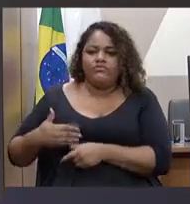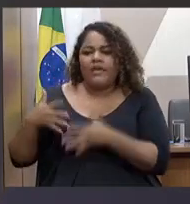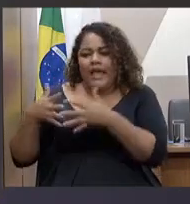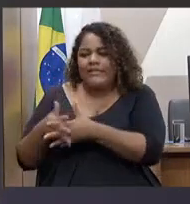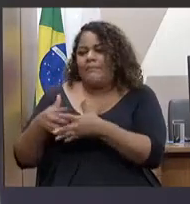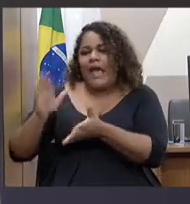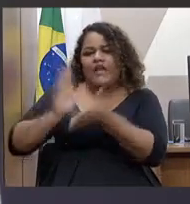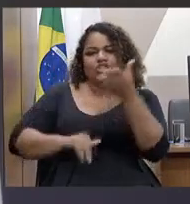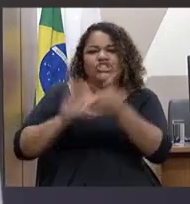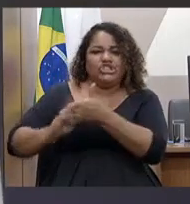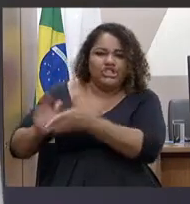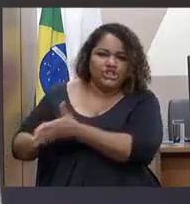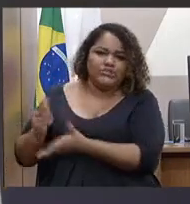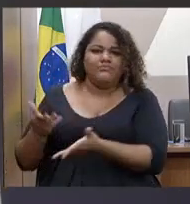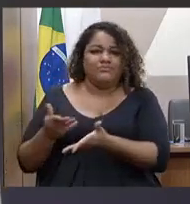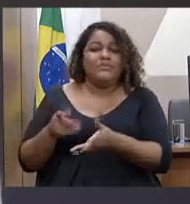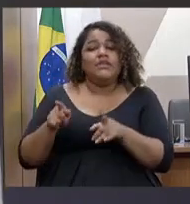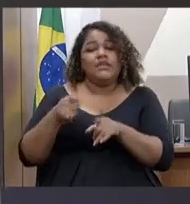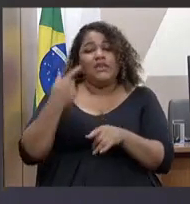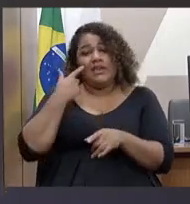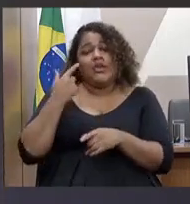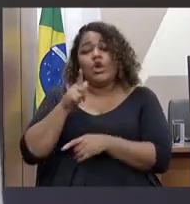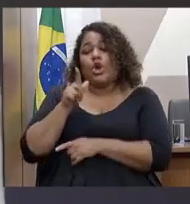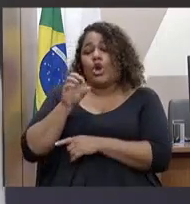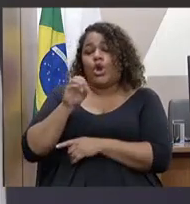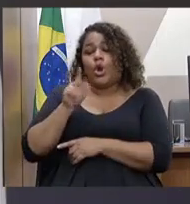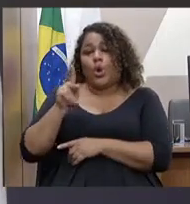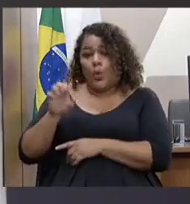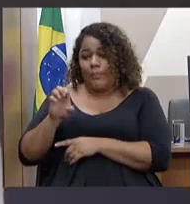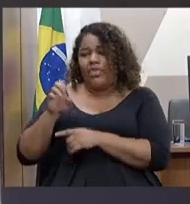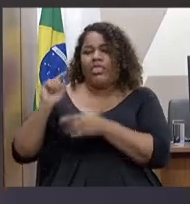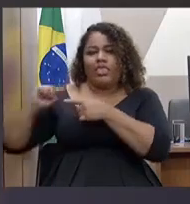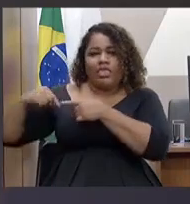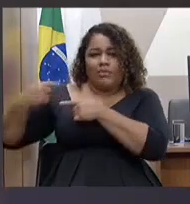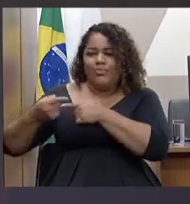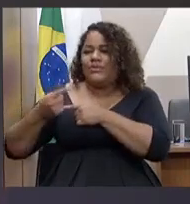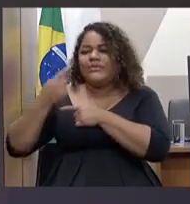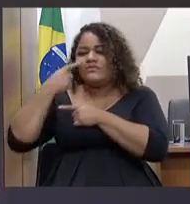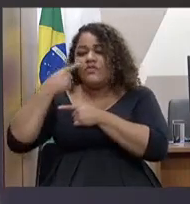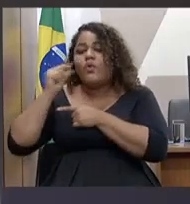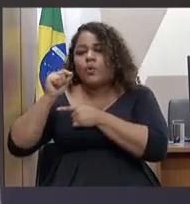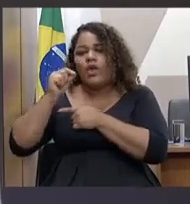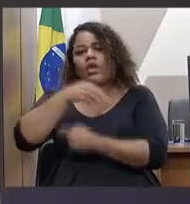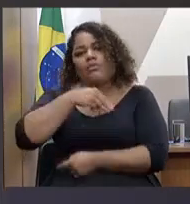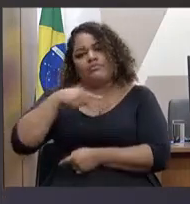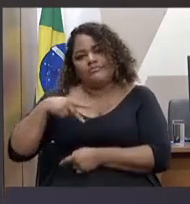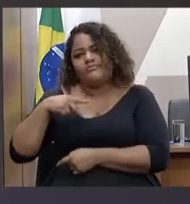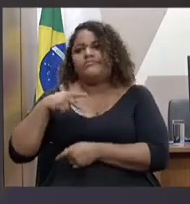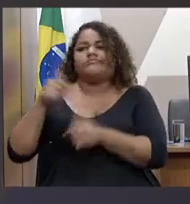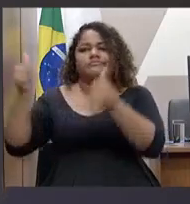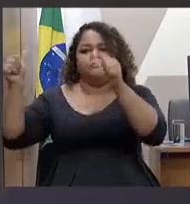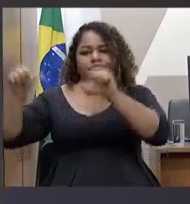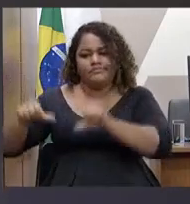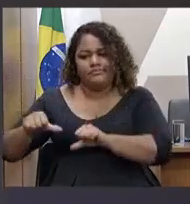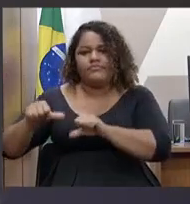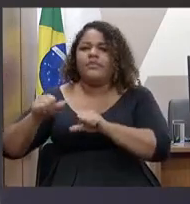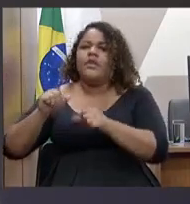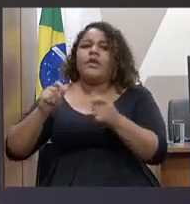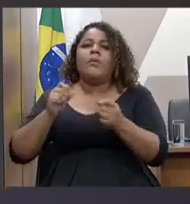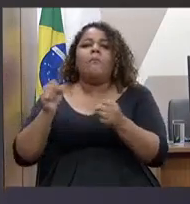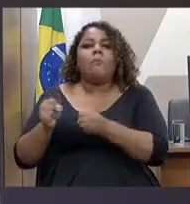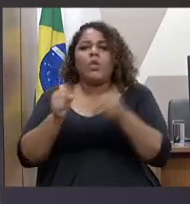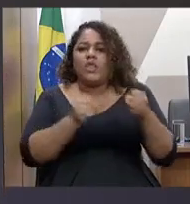infelizmente após o golpe o que nós vimos foi o Ministério do Trabalho o Ministério Público se perdendo a força perdendo a potência perdendo a condição de trabalhar